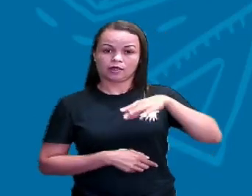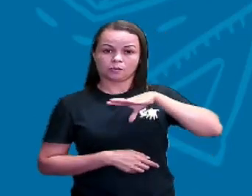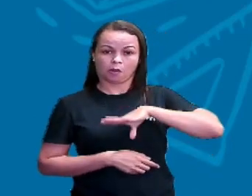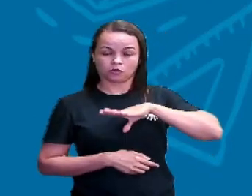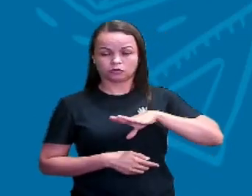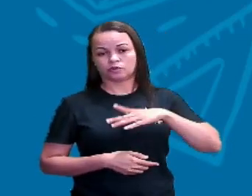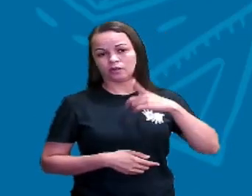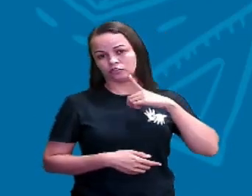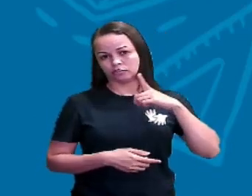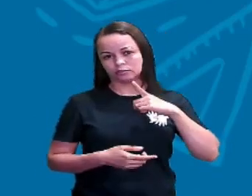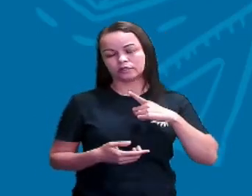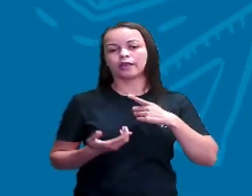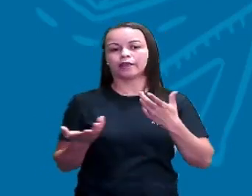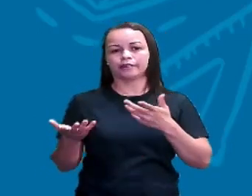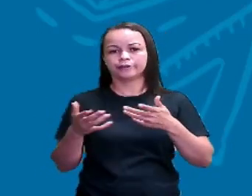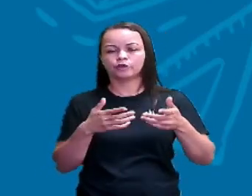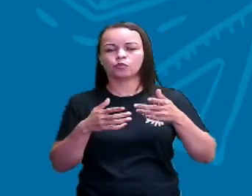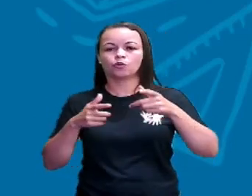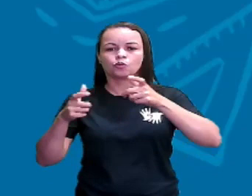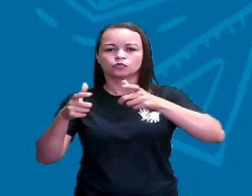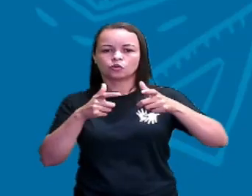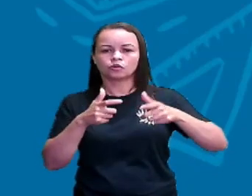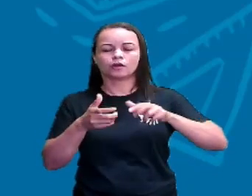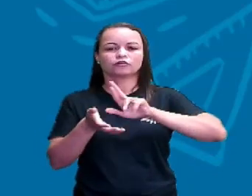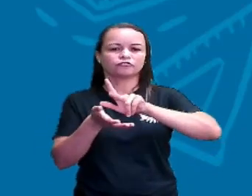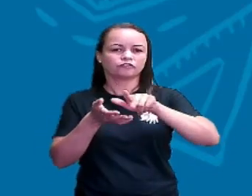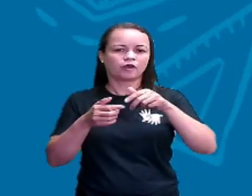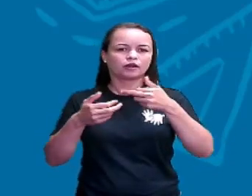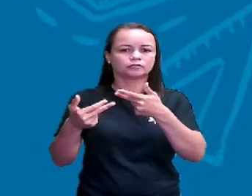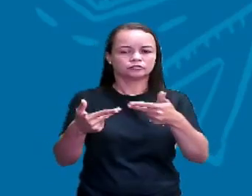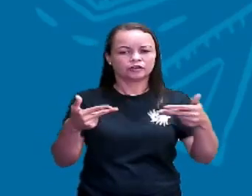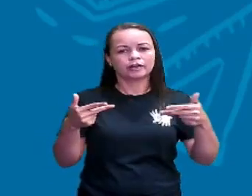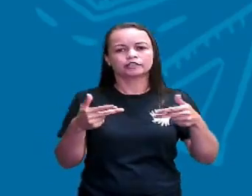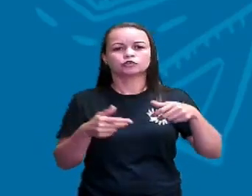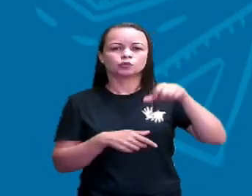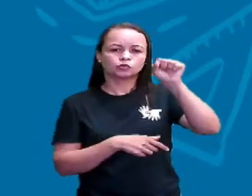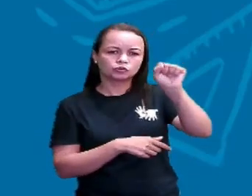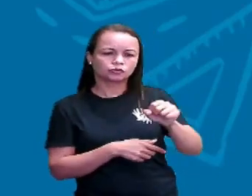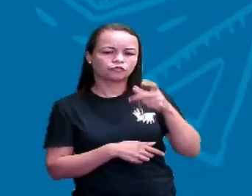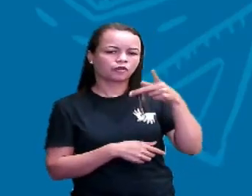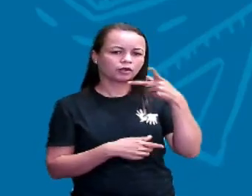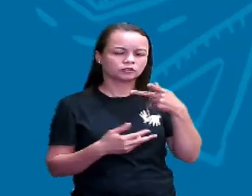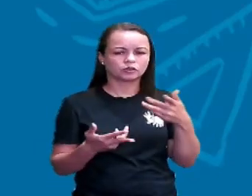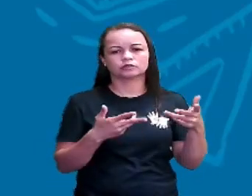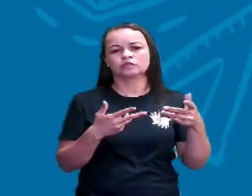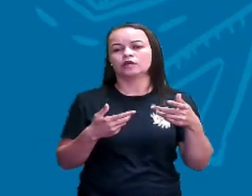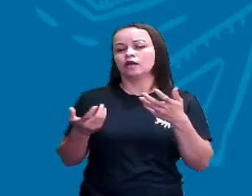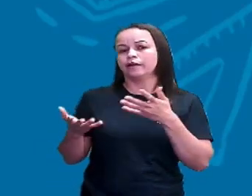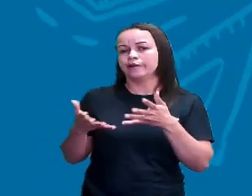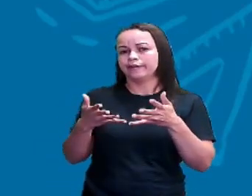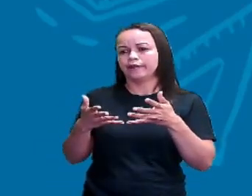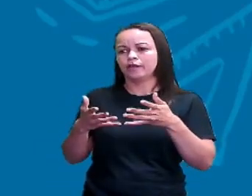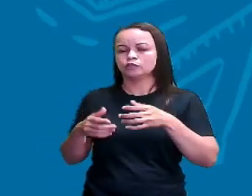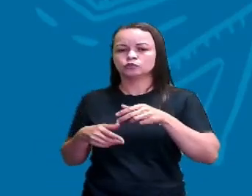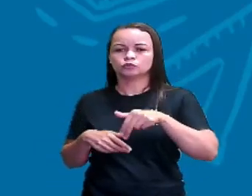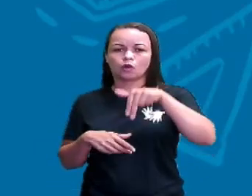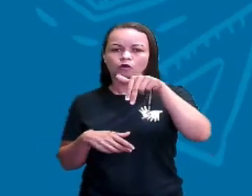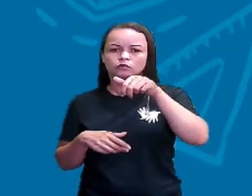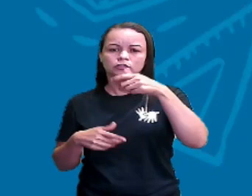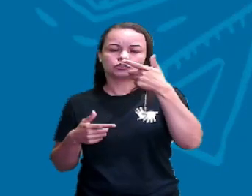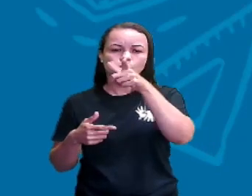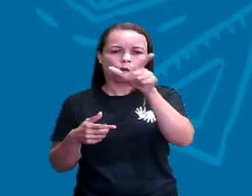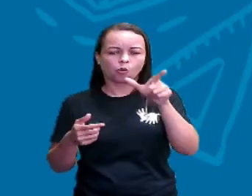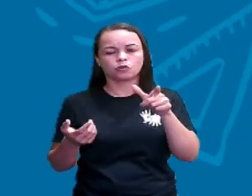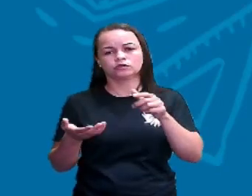que no Nordeste se fala de um jeito, no Sul se fala de outro, em Portugal, que também fala português, mas é